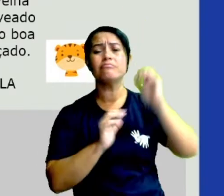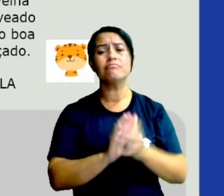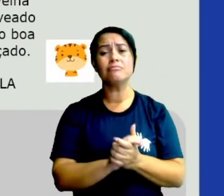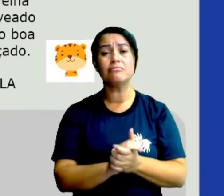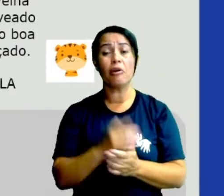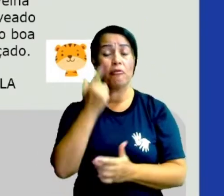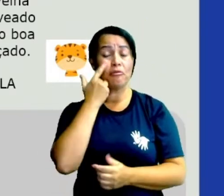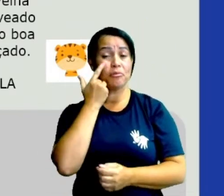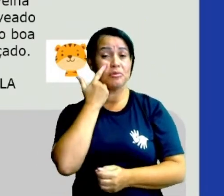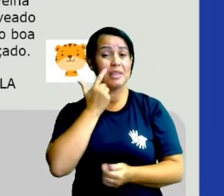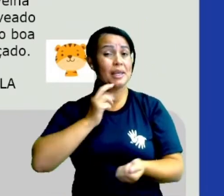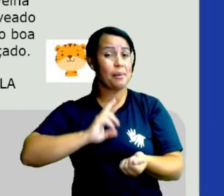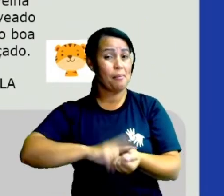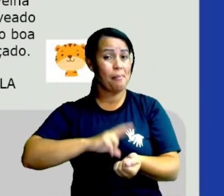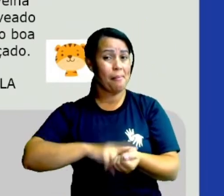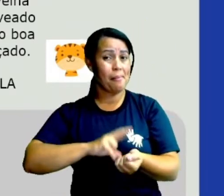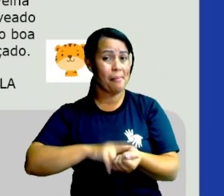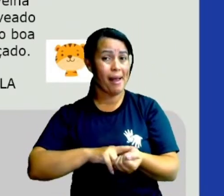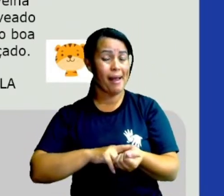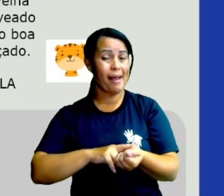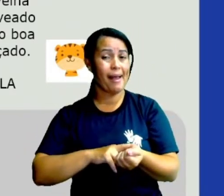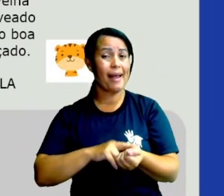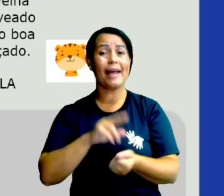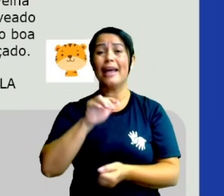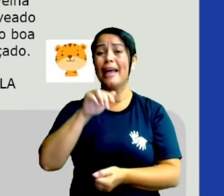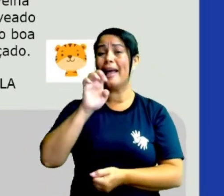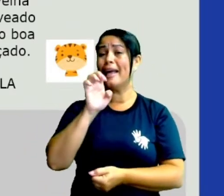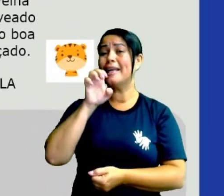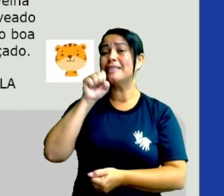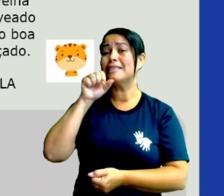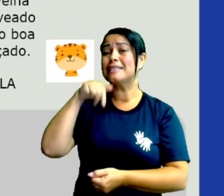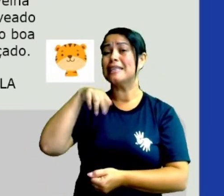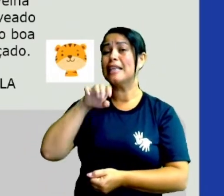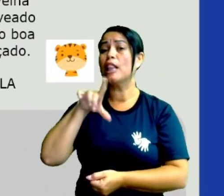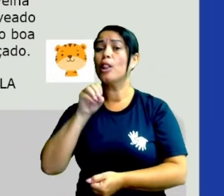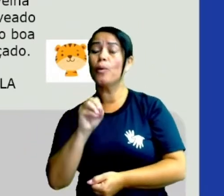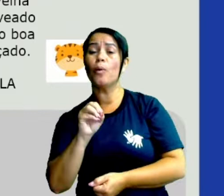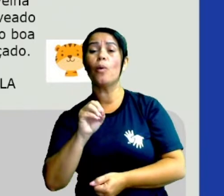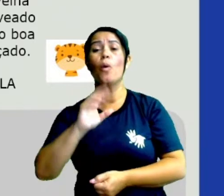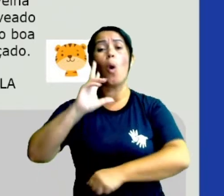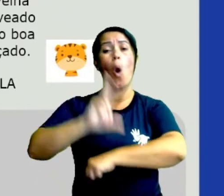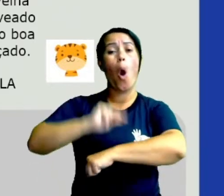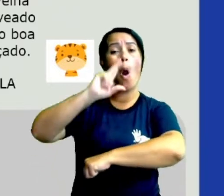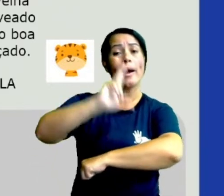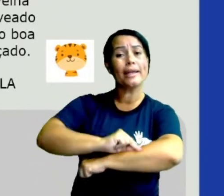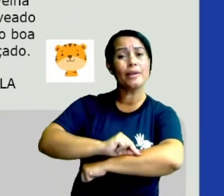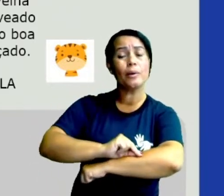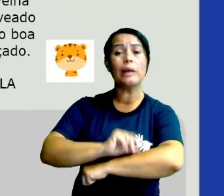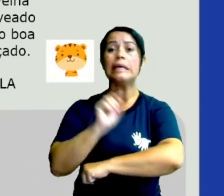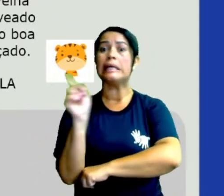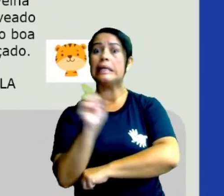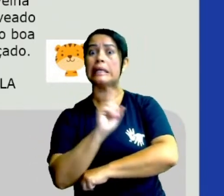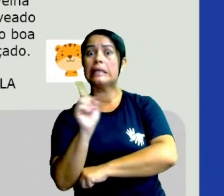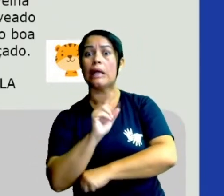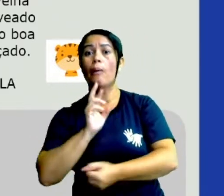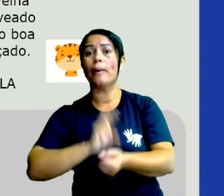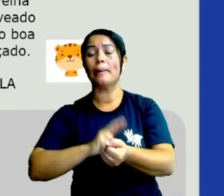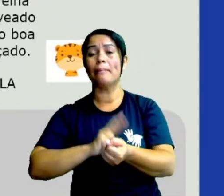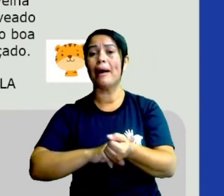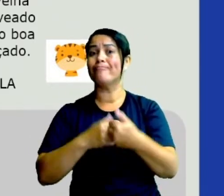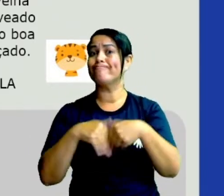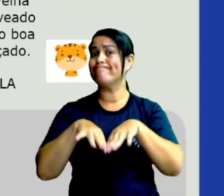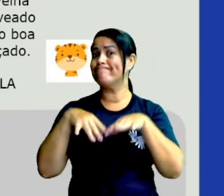e vamos animar esquilo com grilo e quem não rimar que se